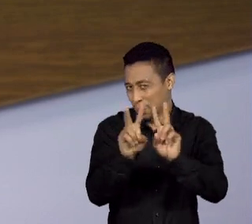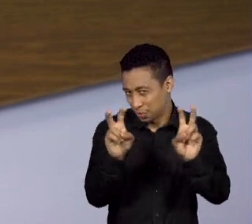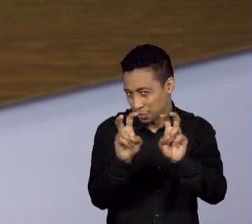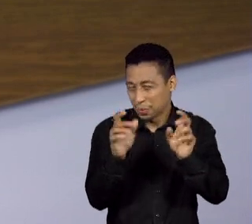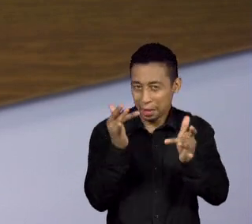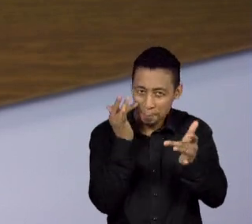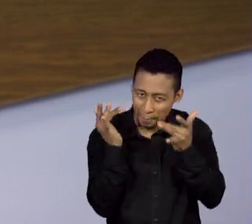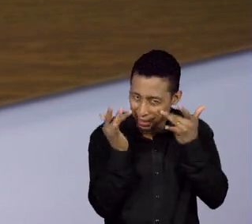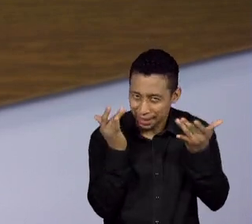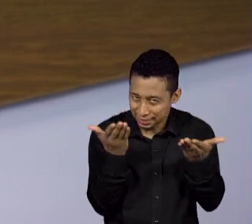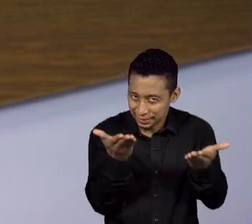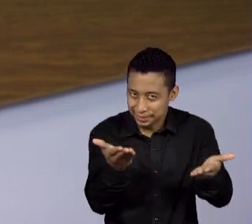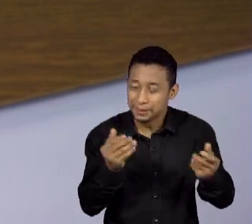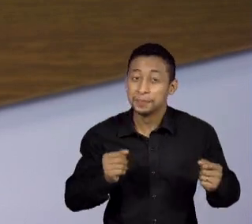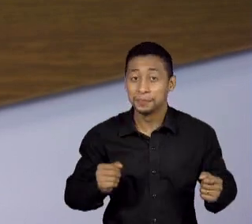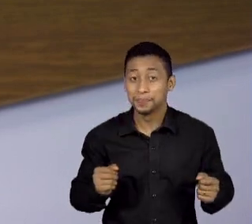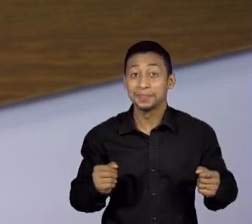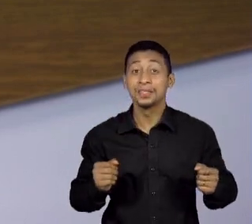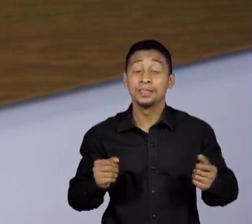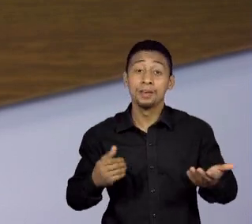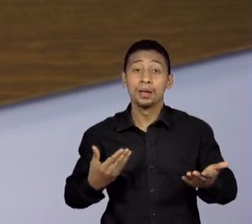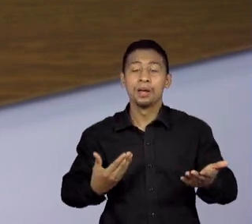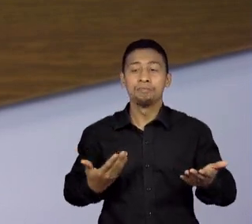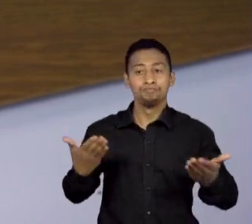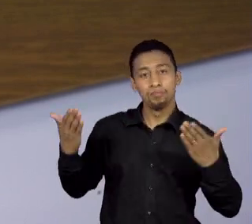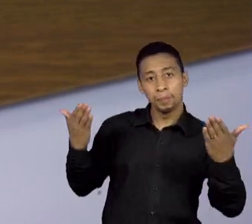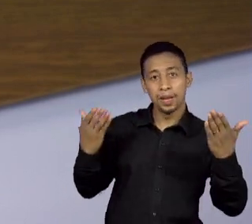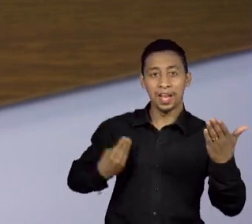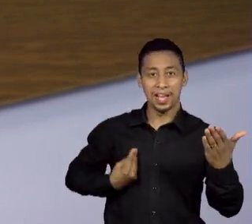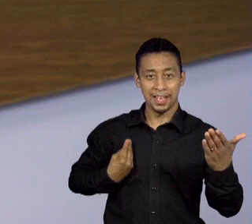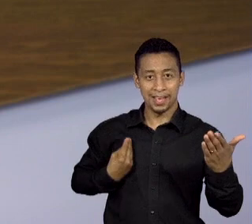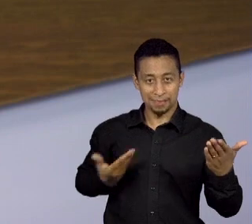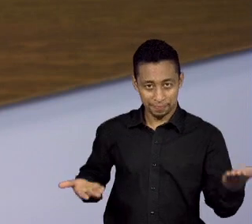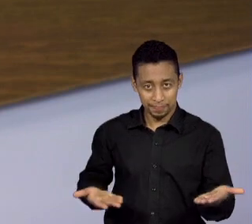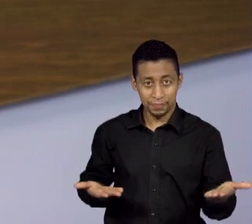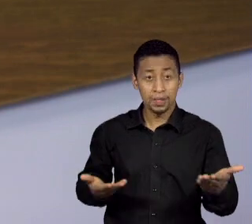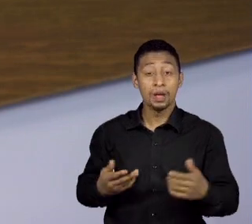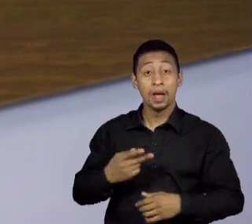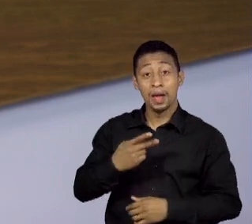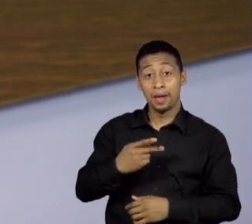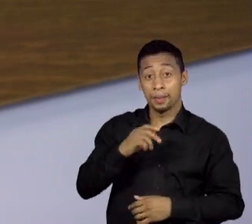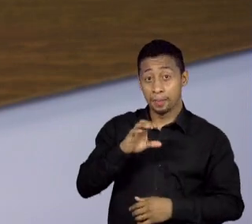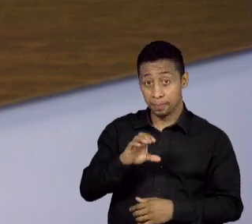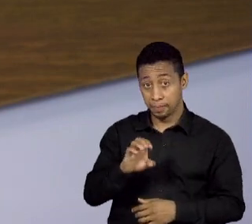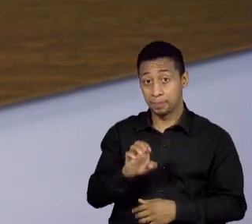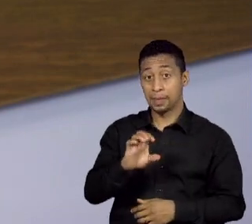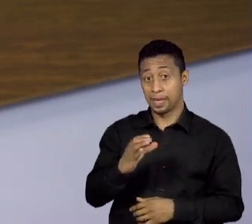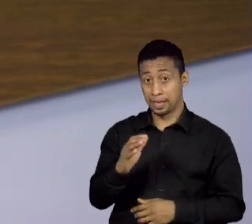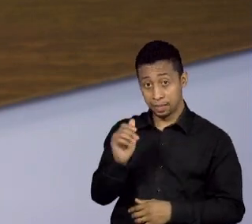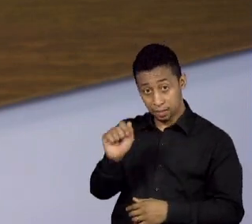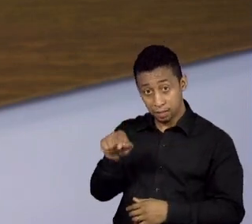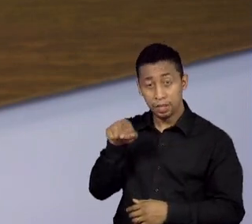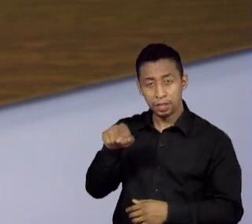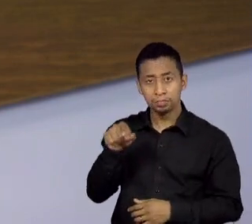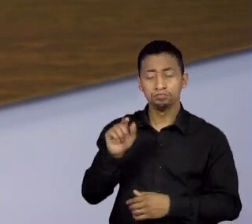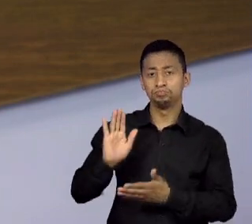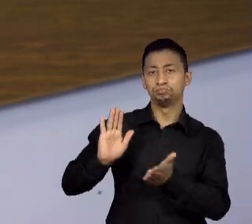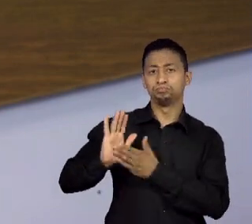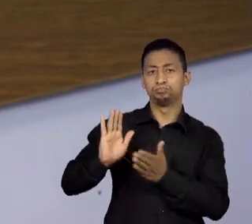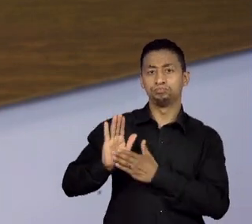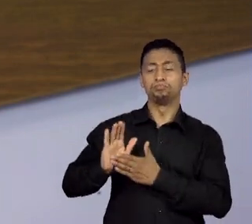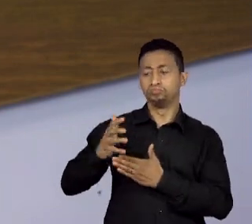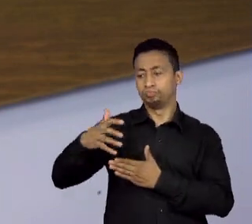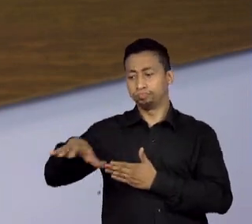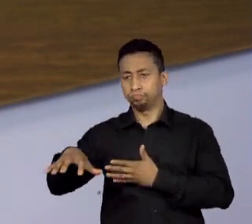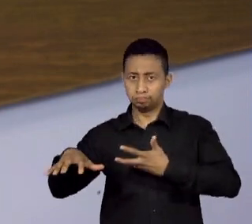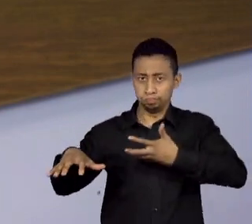link com a nossa vida real, né? A peça ela não se propõe a criar um debate entre extremos, né? Os